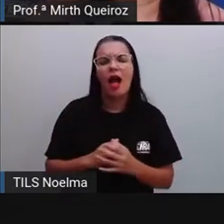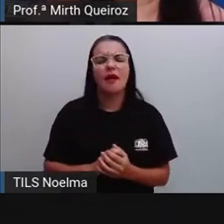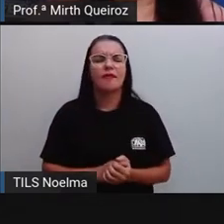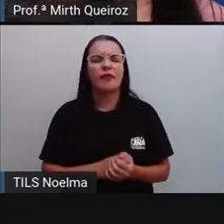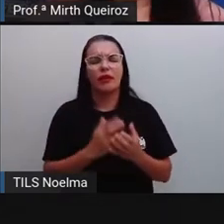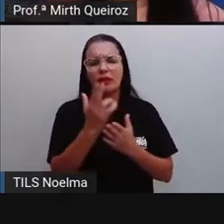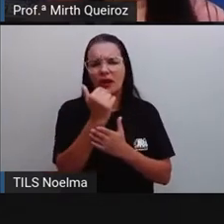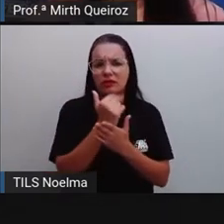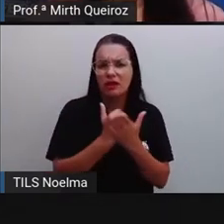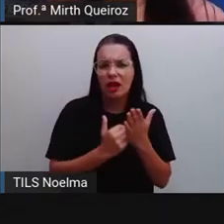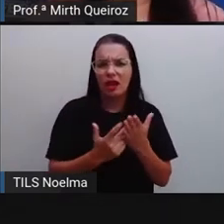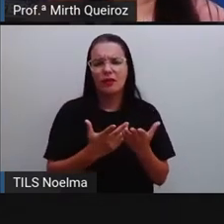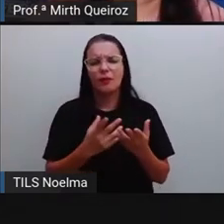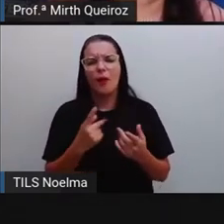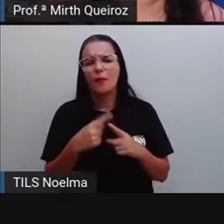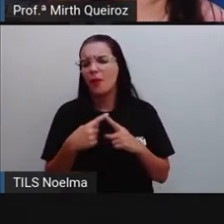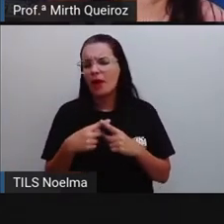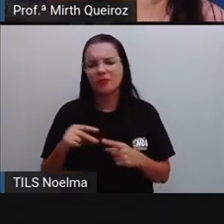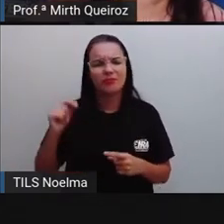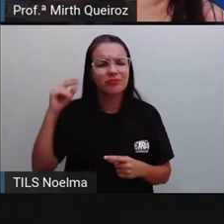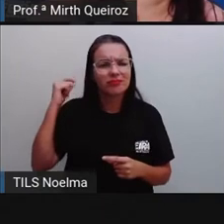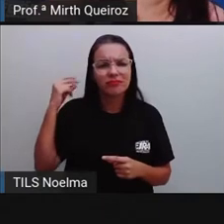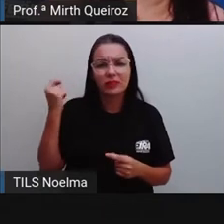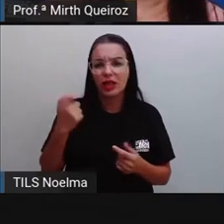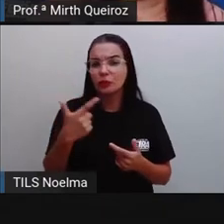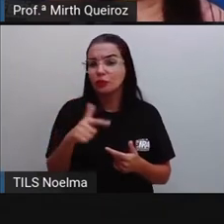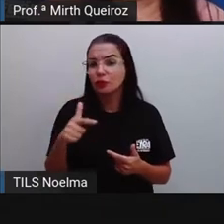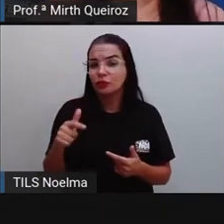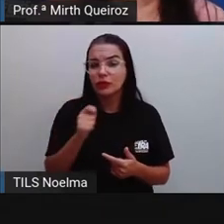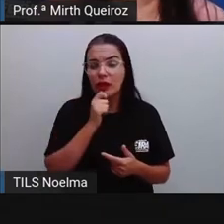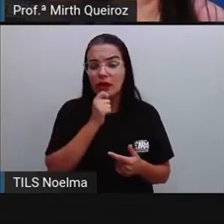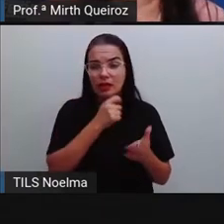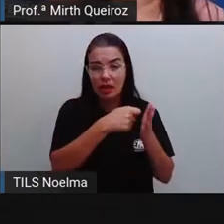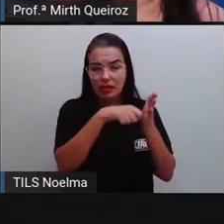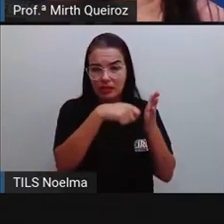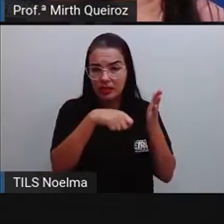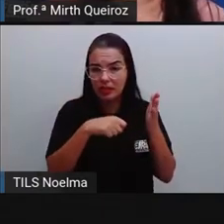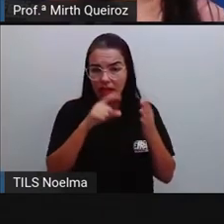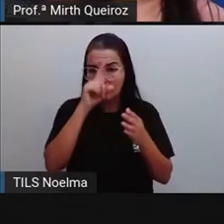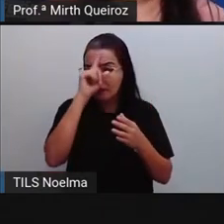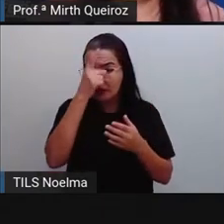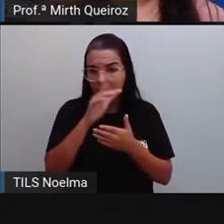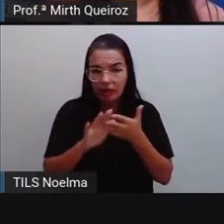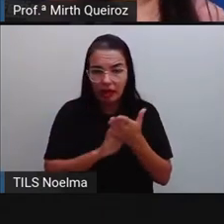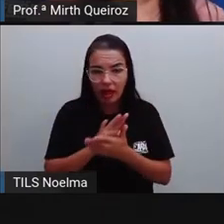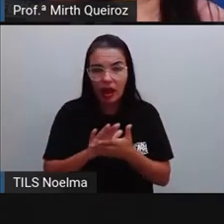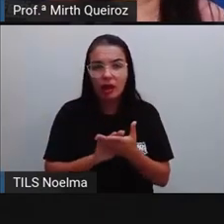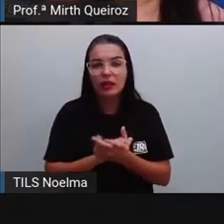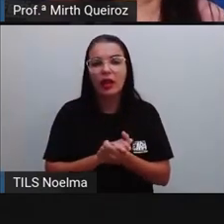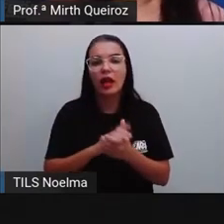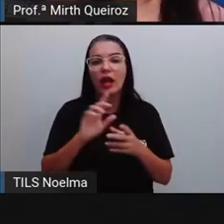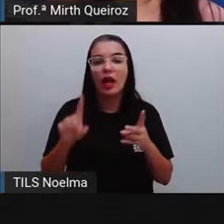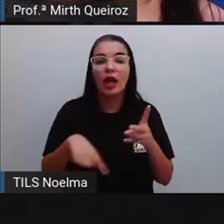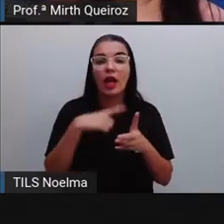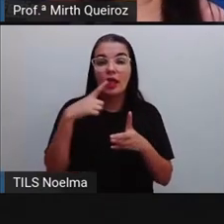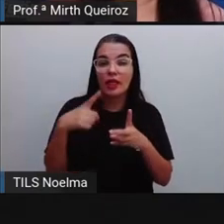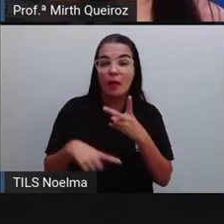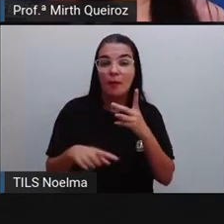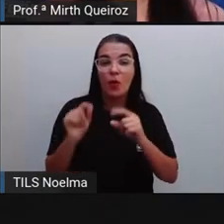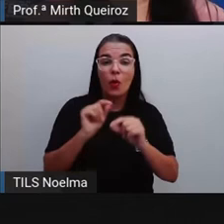de desenho, como naquela época a escrita ainda não tinha sido inventada. Depois disso,